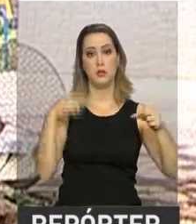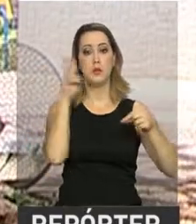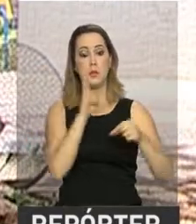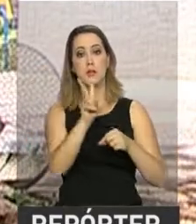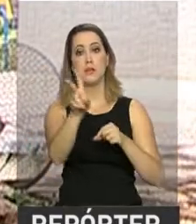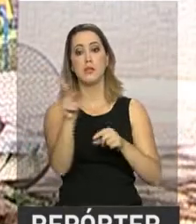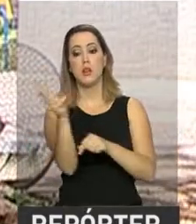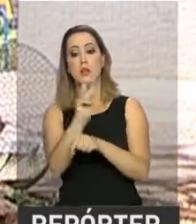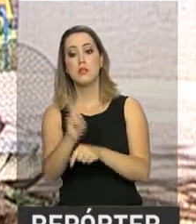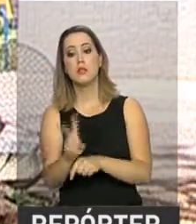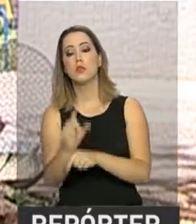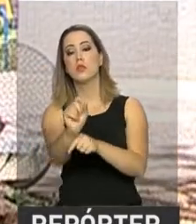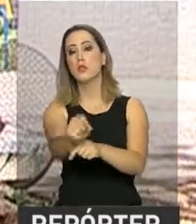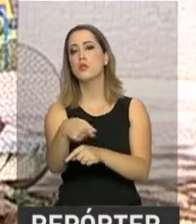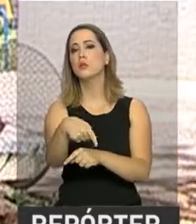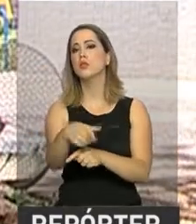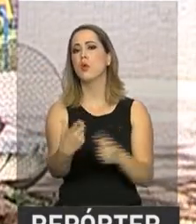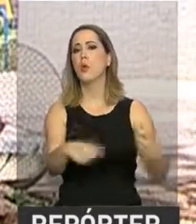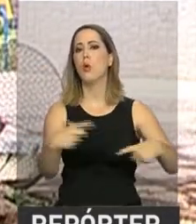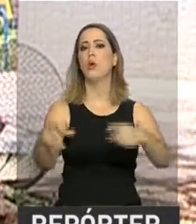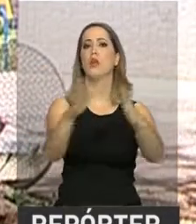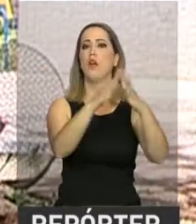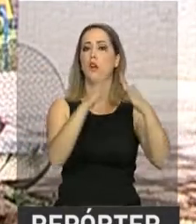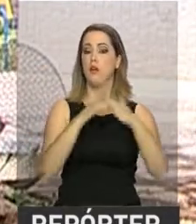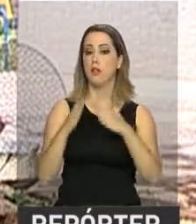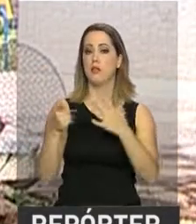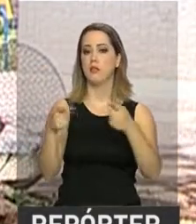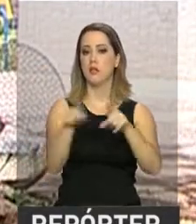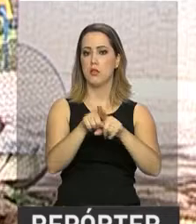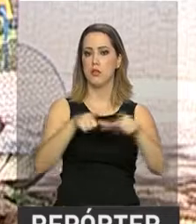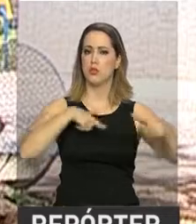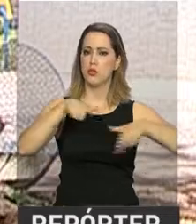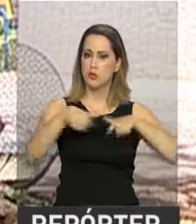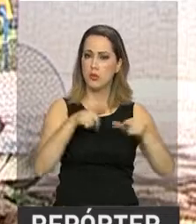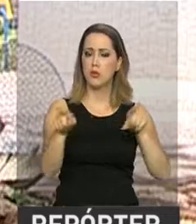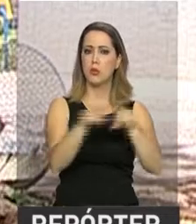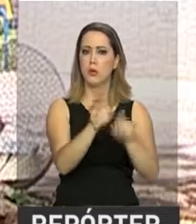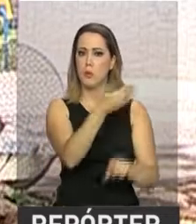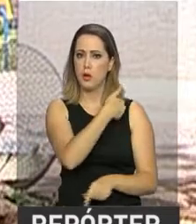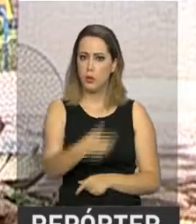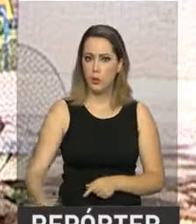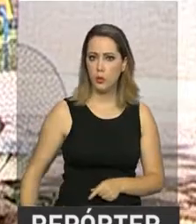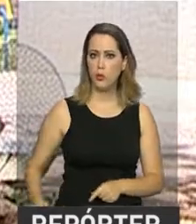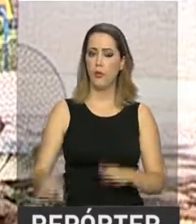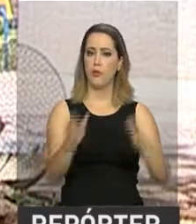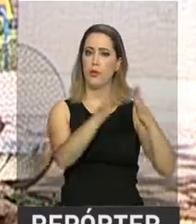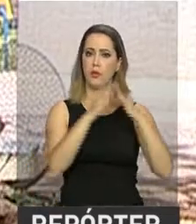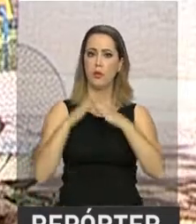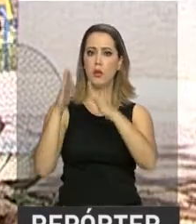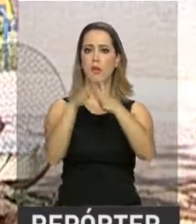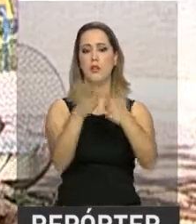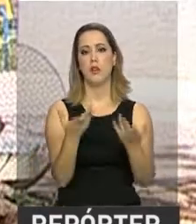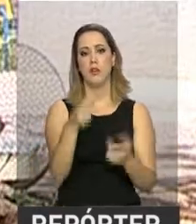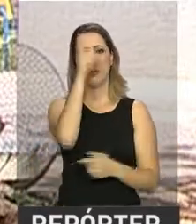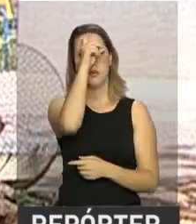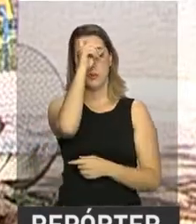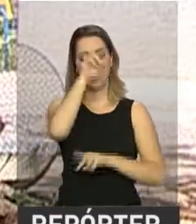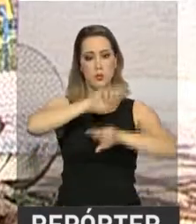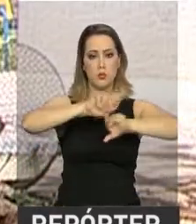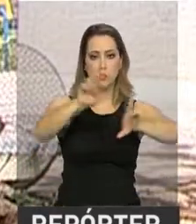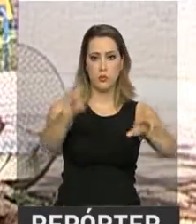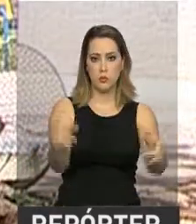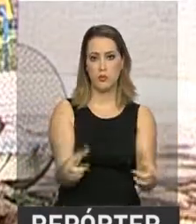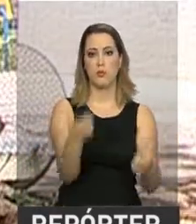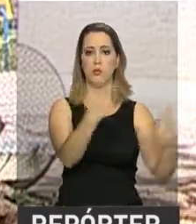trabalho. Esses mutirões estão sendo feitos em órgãos públicos e estatais, em residências, em unidades de saúde, entre